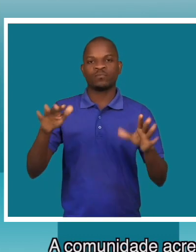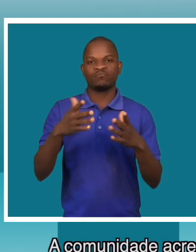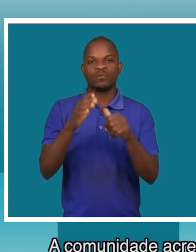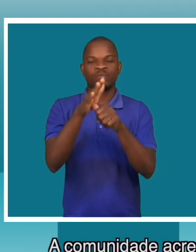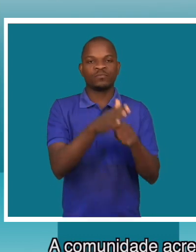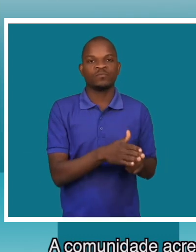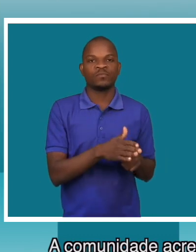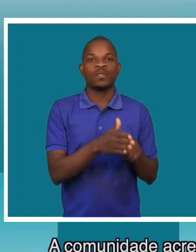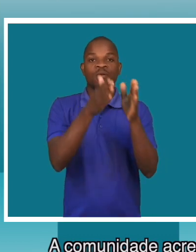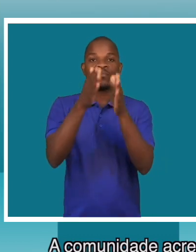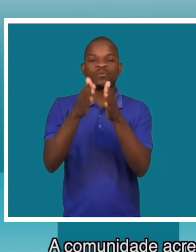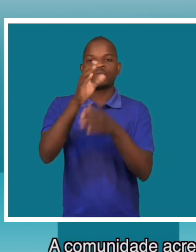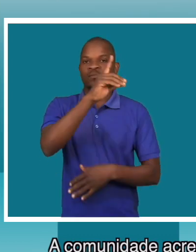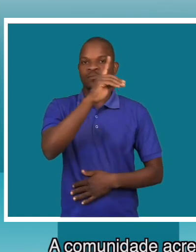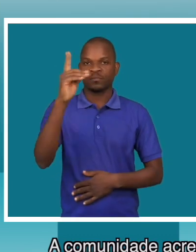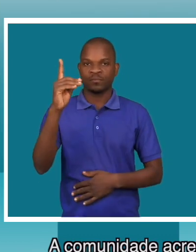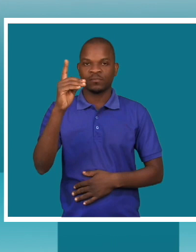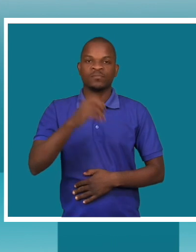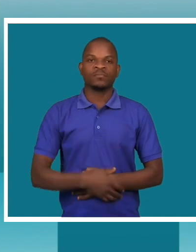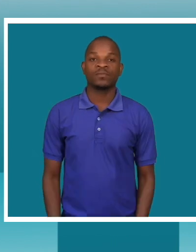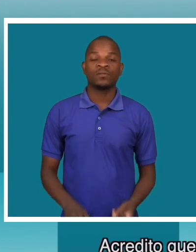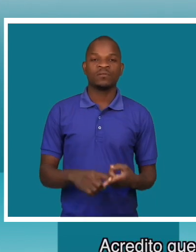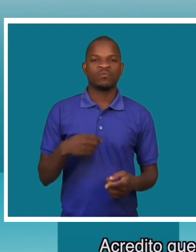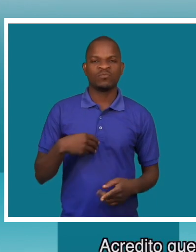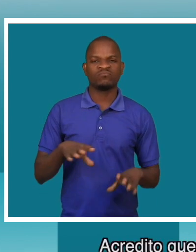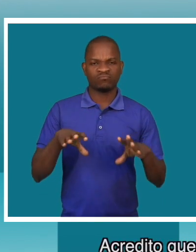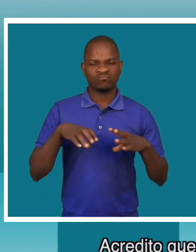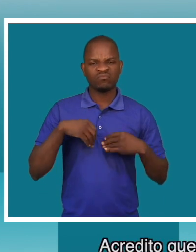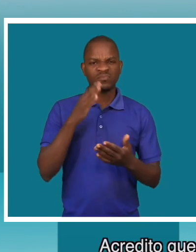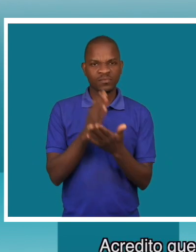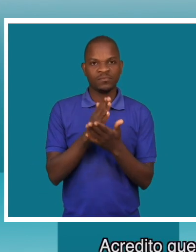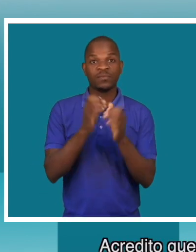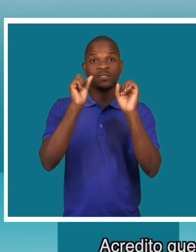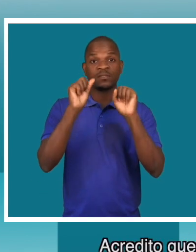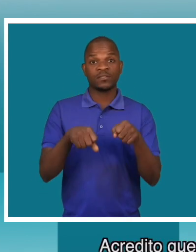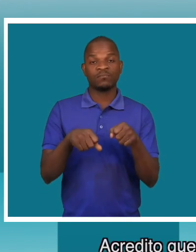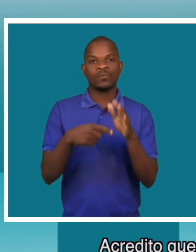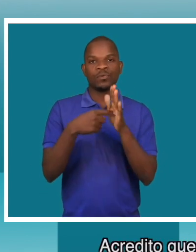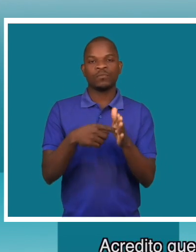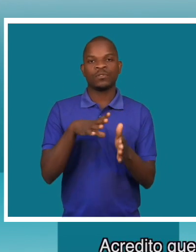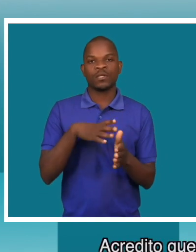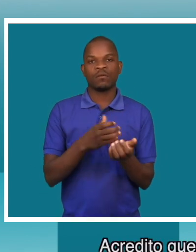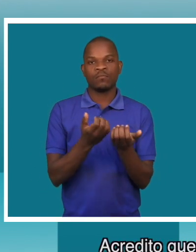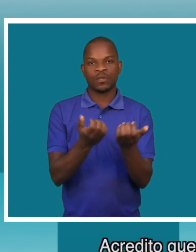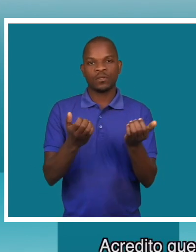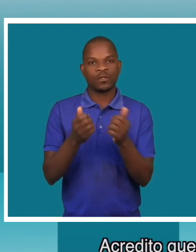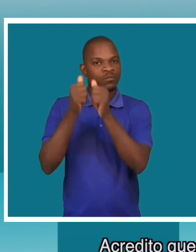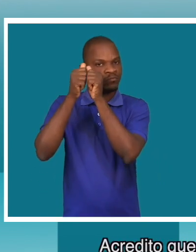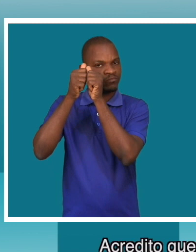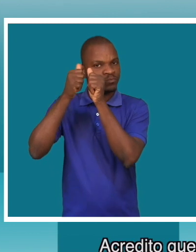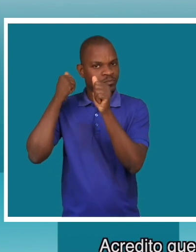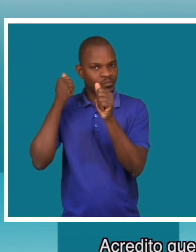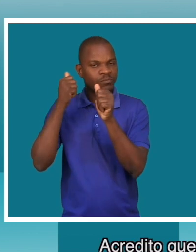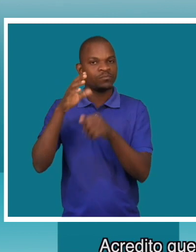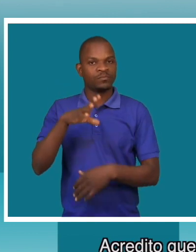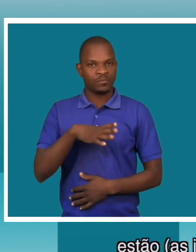estigmatização da pessoa com deficiência. Acredito que sim, porque, por exemplo, agora temos ali uma criança com deficiência